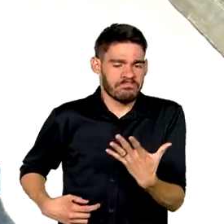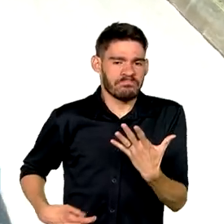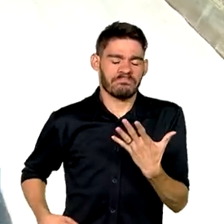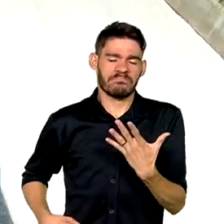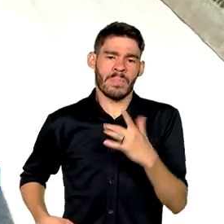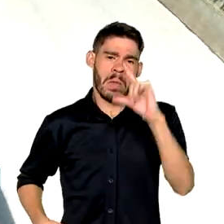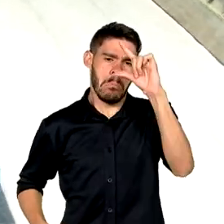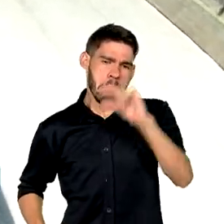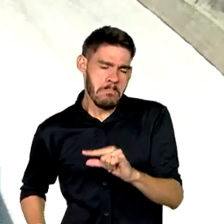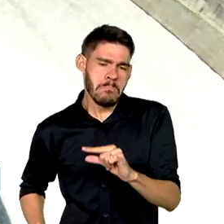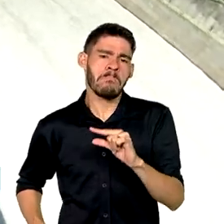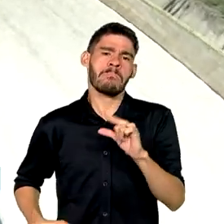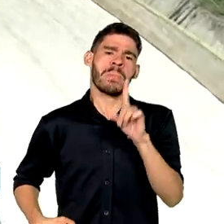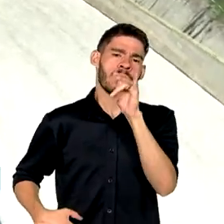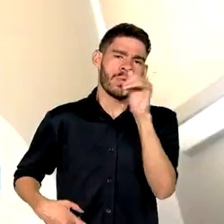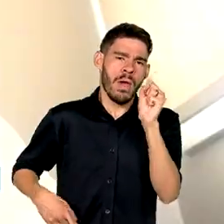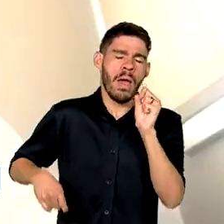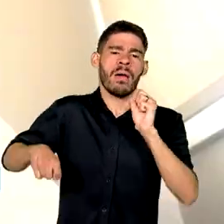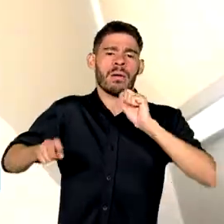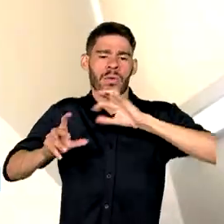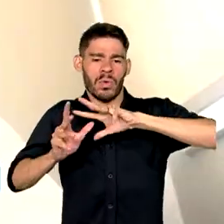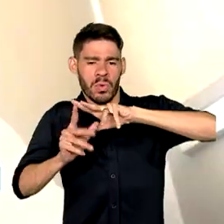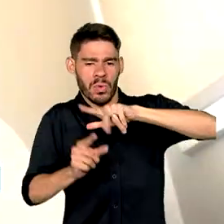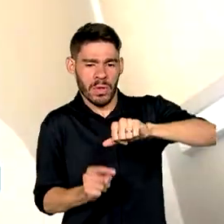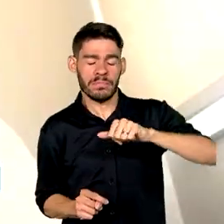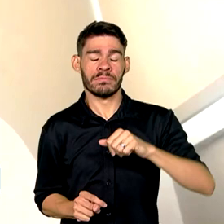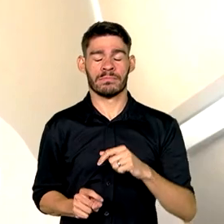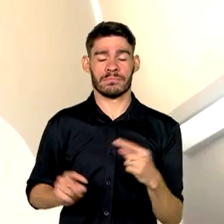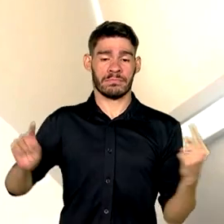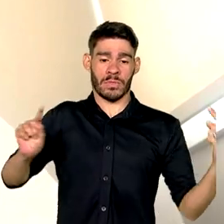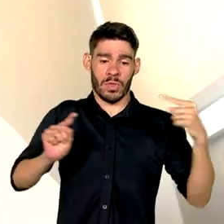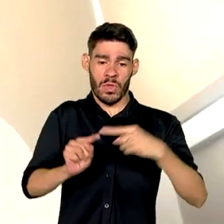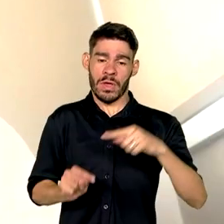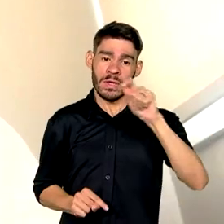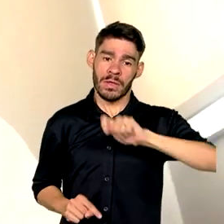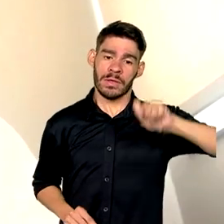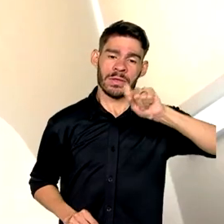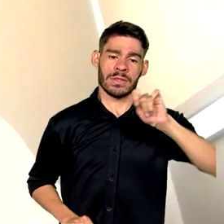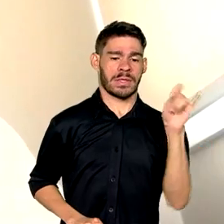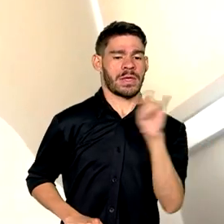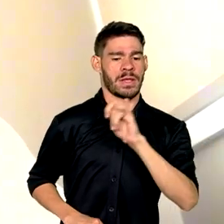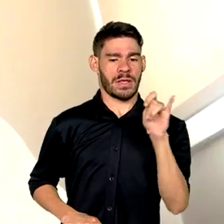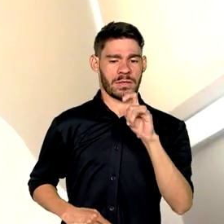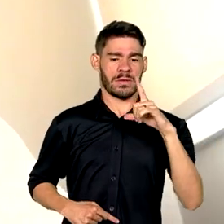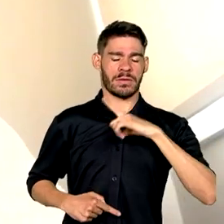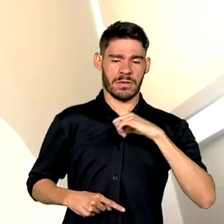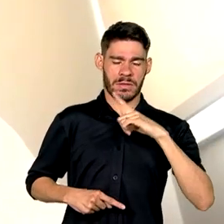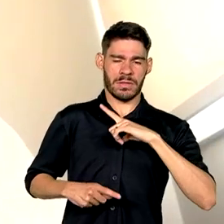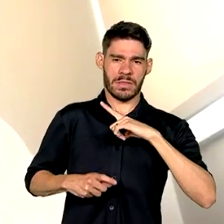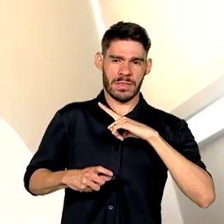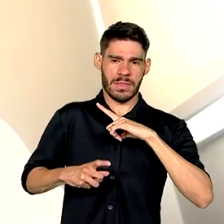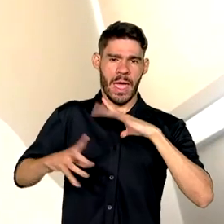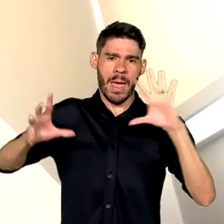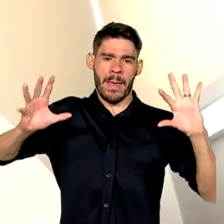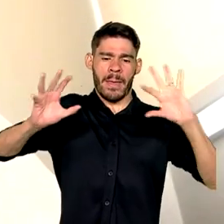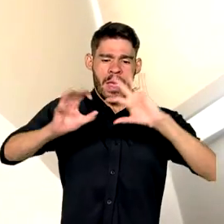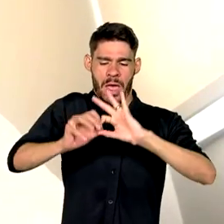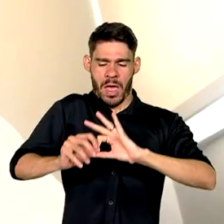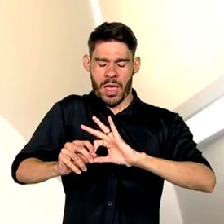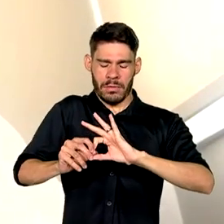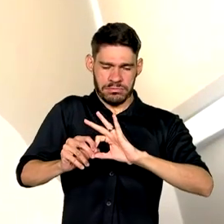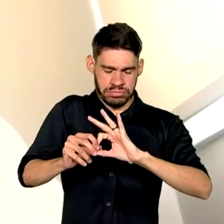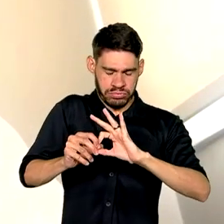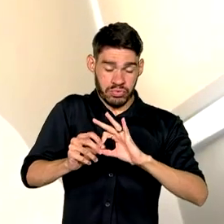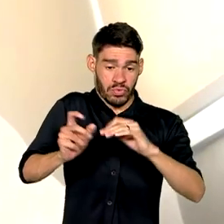de gases do efeito estufa. De acordo com a associação internacional que congrega as usinas hidrelétricas,